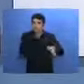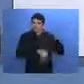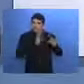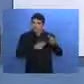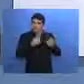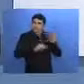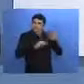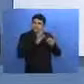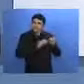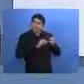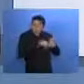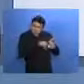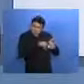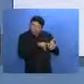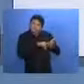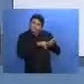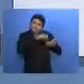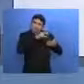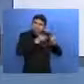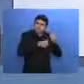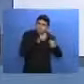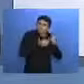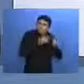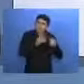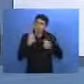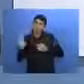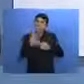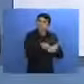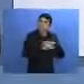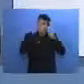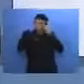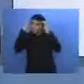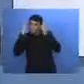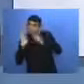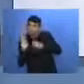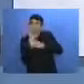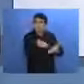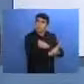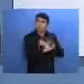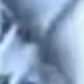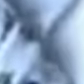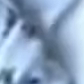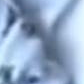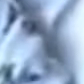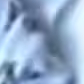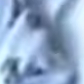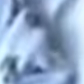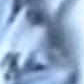emissora. O pedido de direito de resposta do candidato Eunício Oliveira não foi concedido.